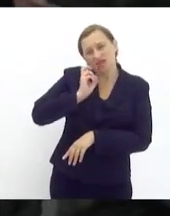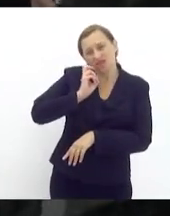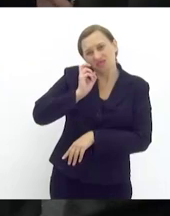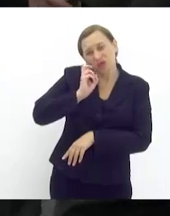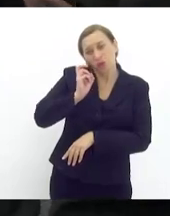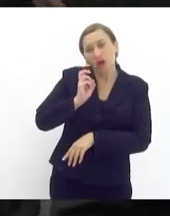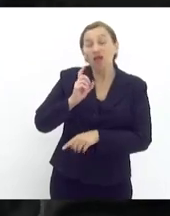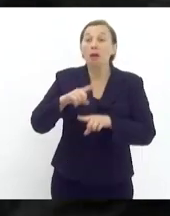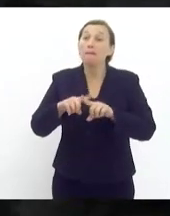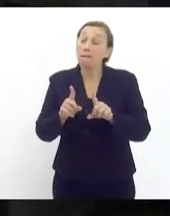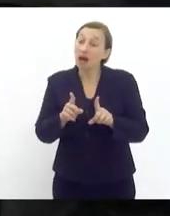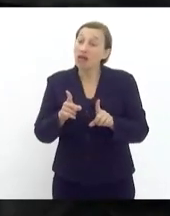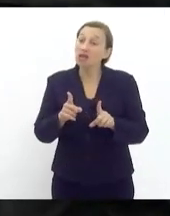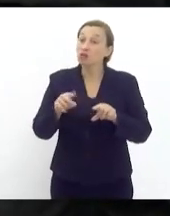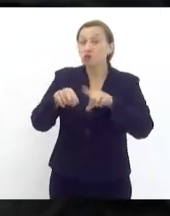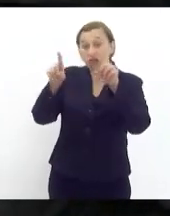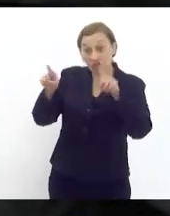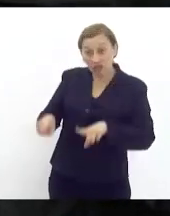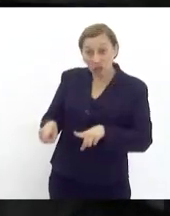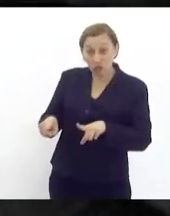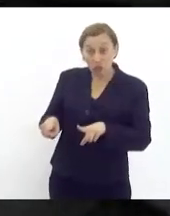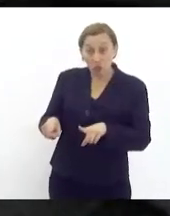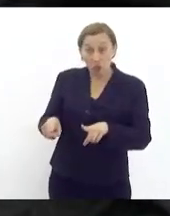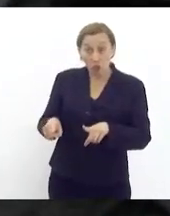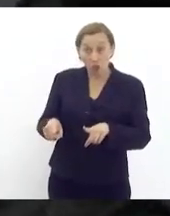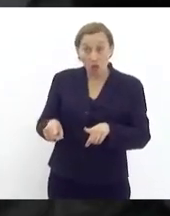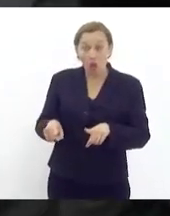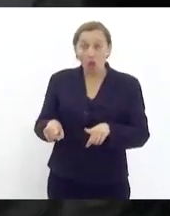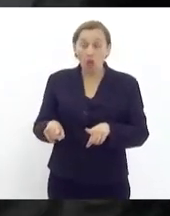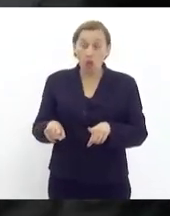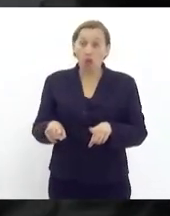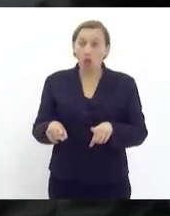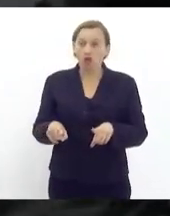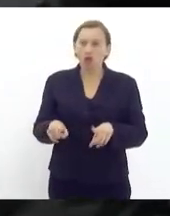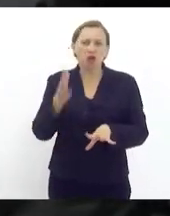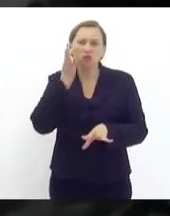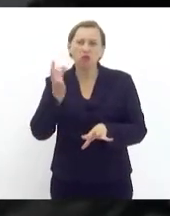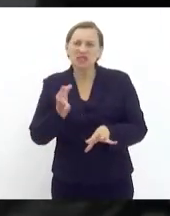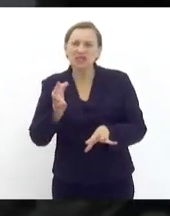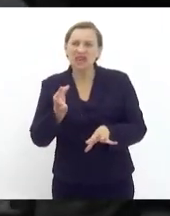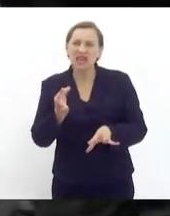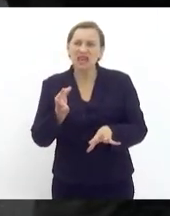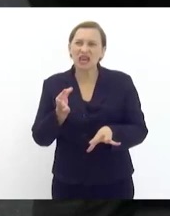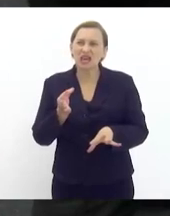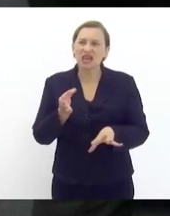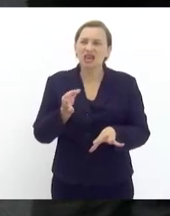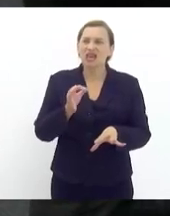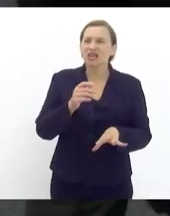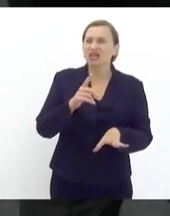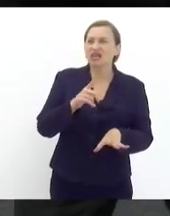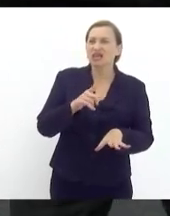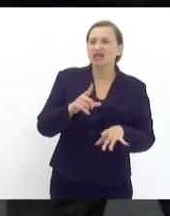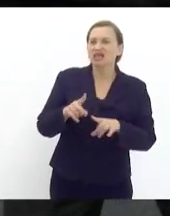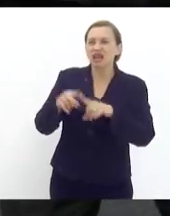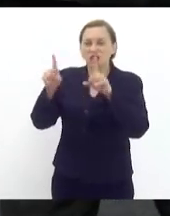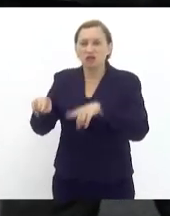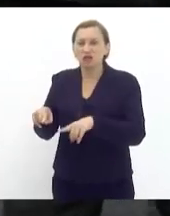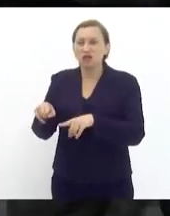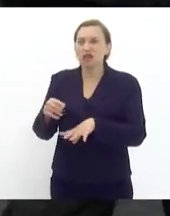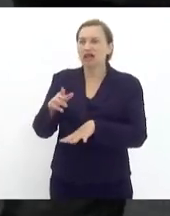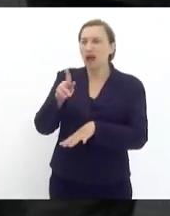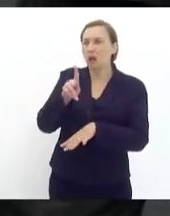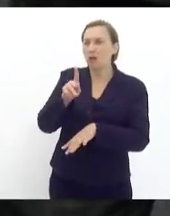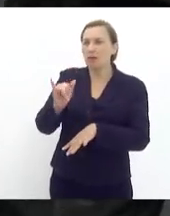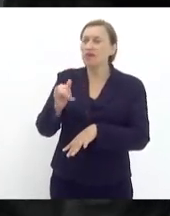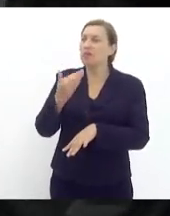o servidor ou o funcionário eu não sei se era servidor estava com o pin eu só pedi que fosse